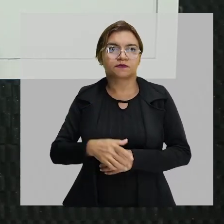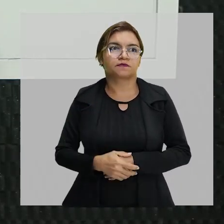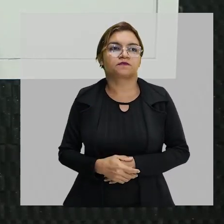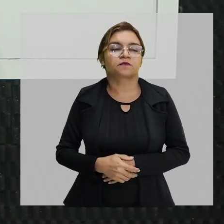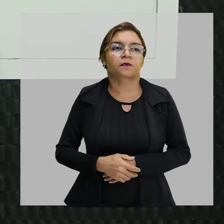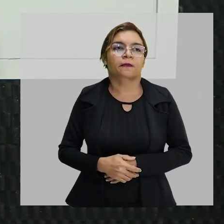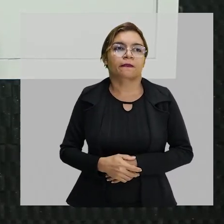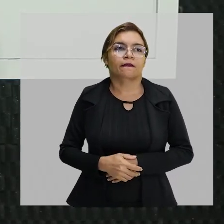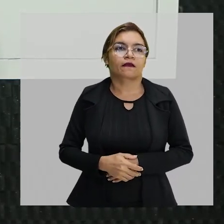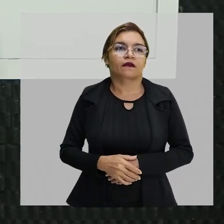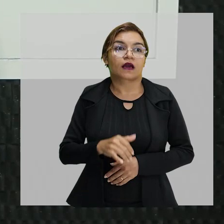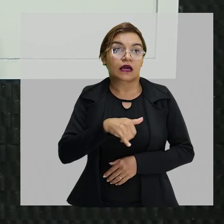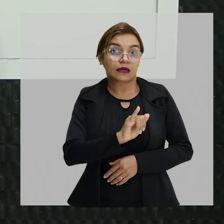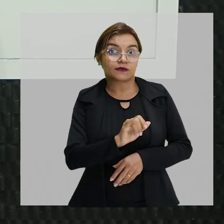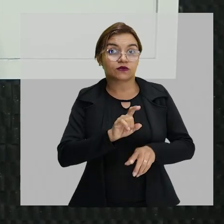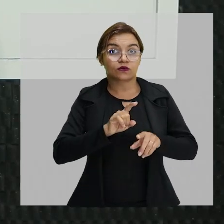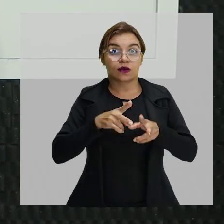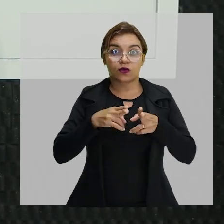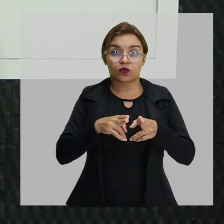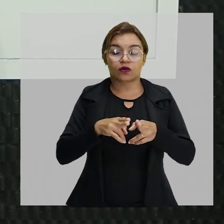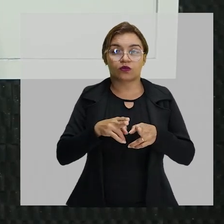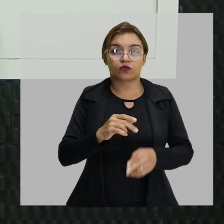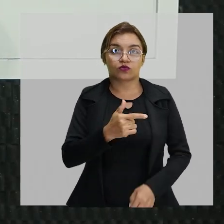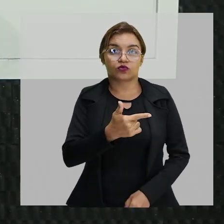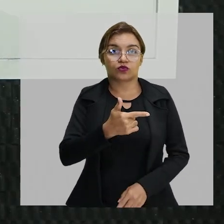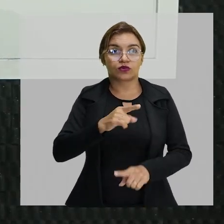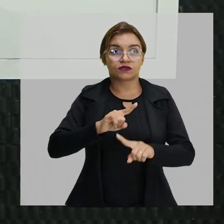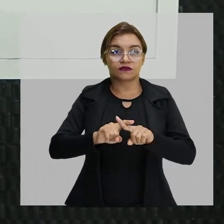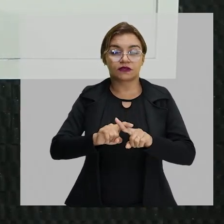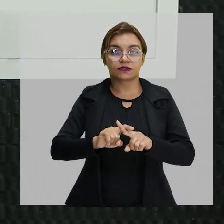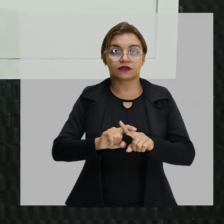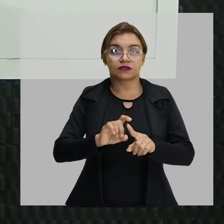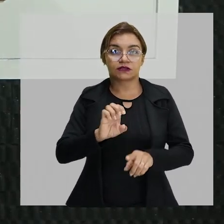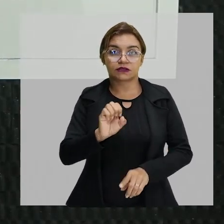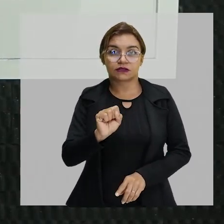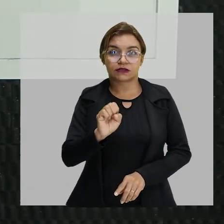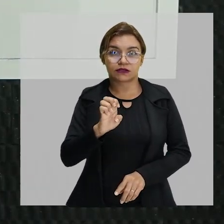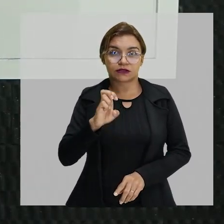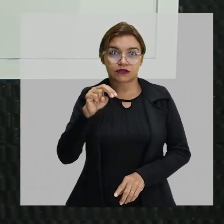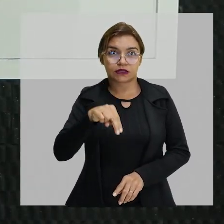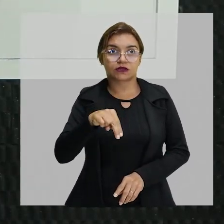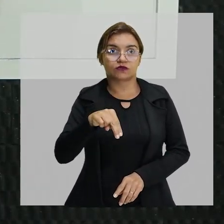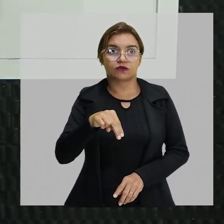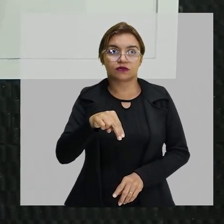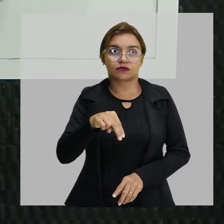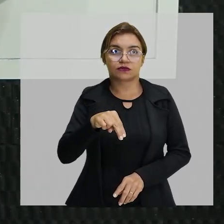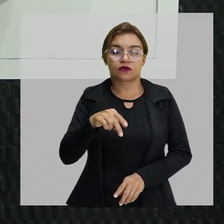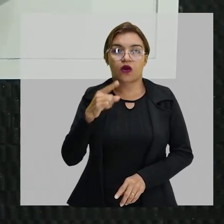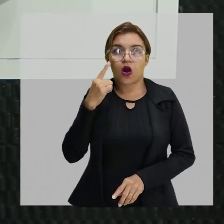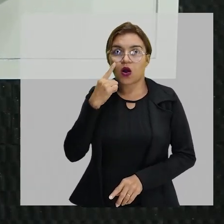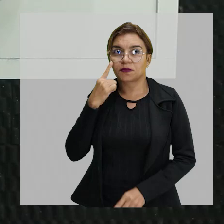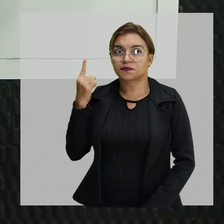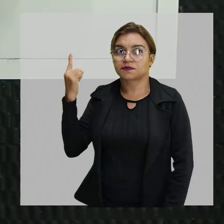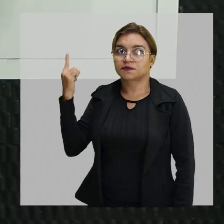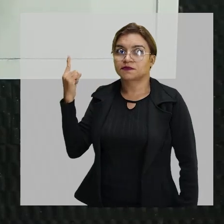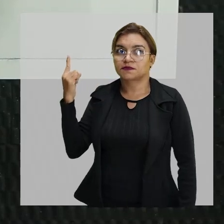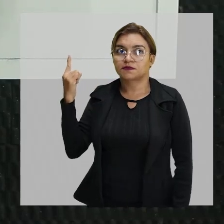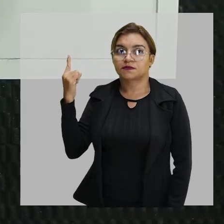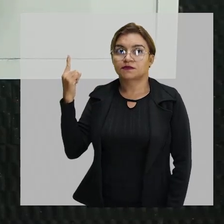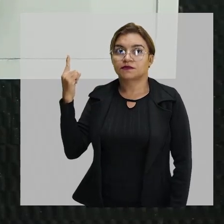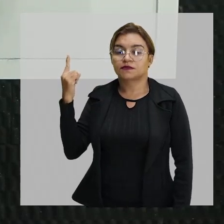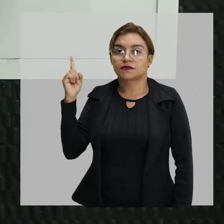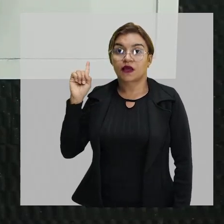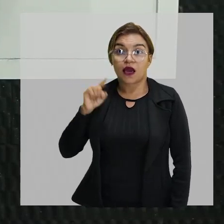2 vezes o seno. Turminha, isso aqui, ó, esse carinha aqui, ele